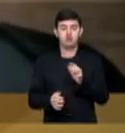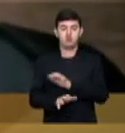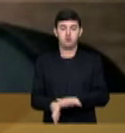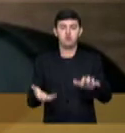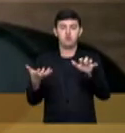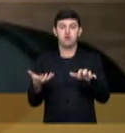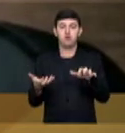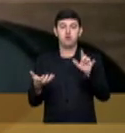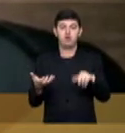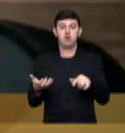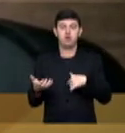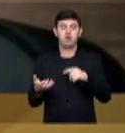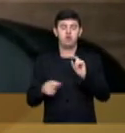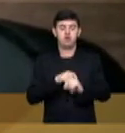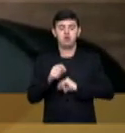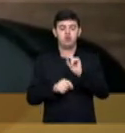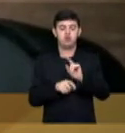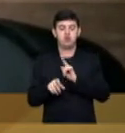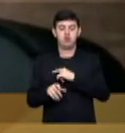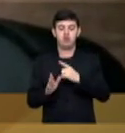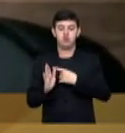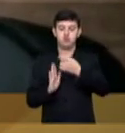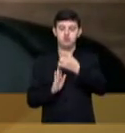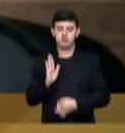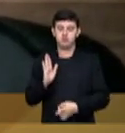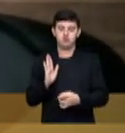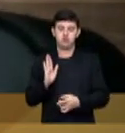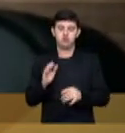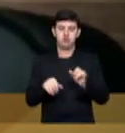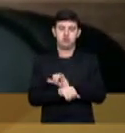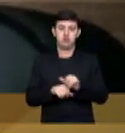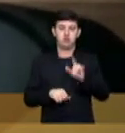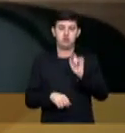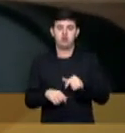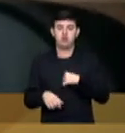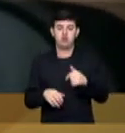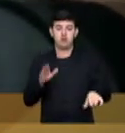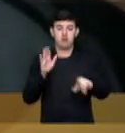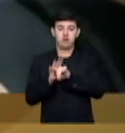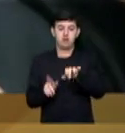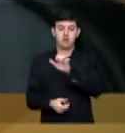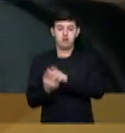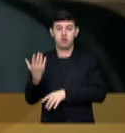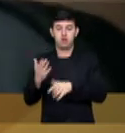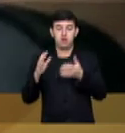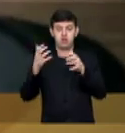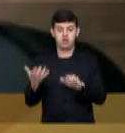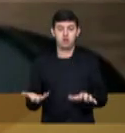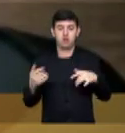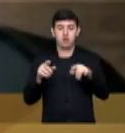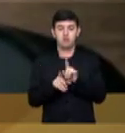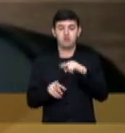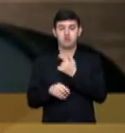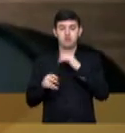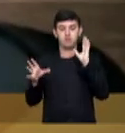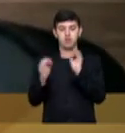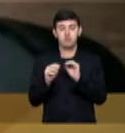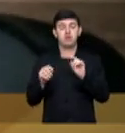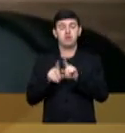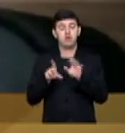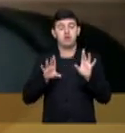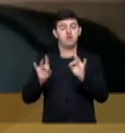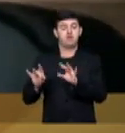Congresso Nacional detém a prerrogativa de, por meio de legislação própria e nitidamente fixada,